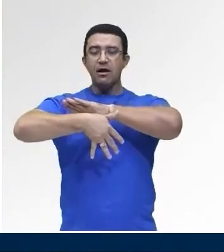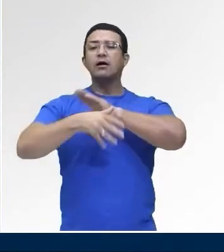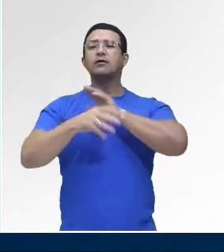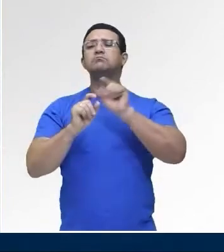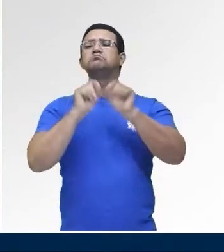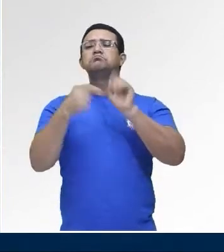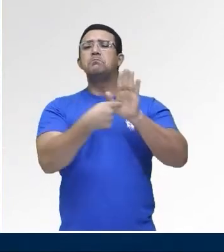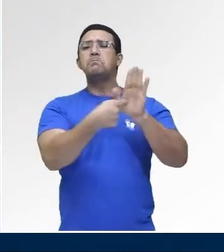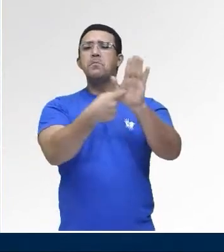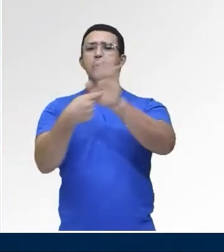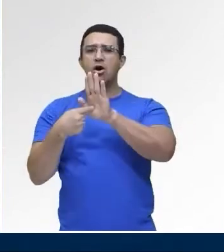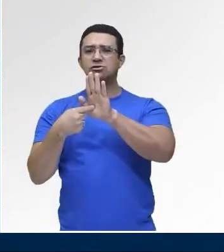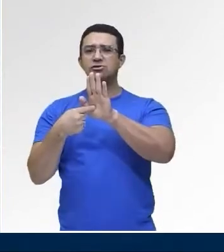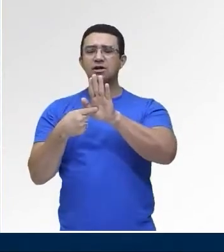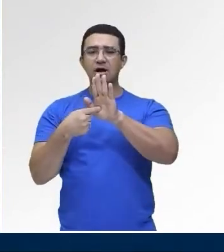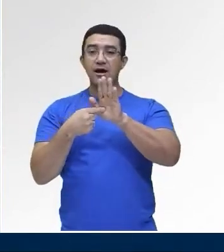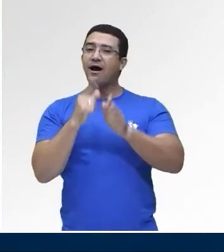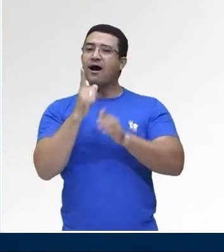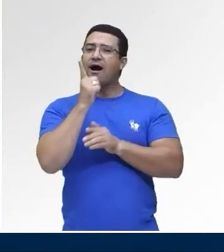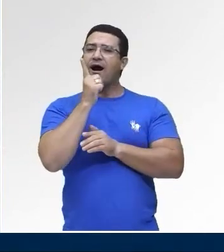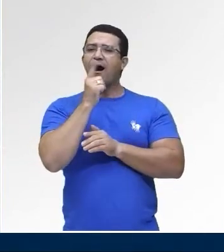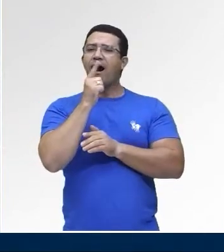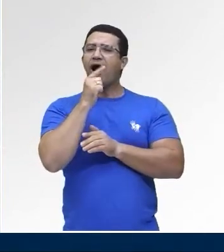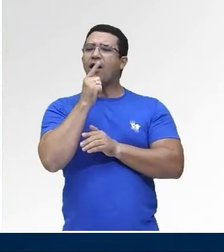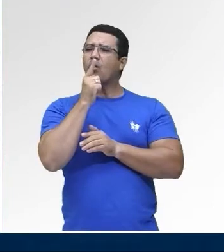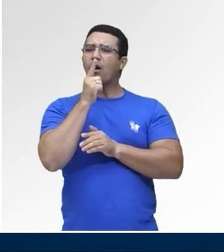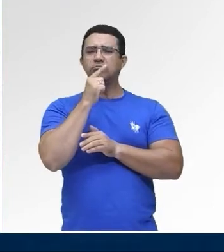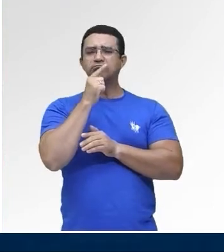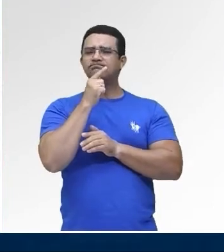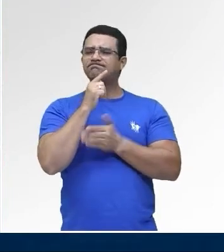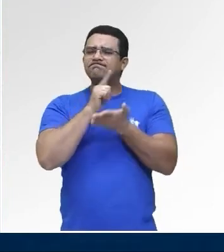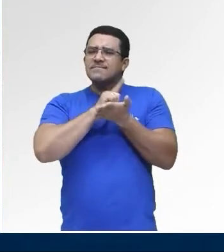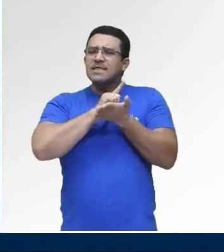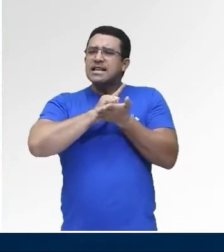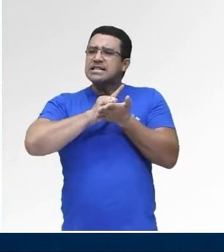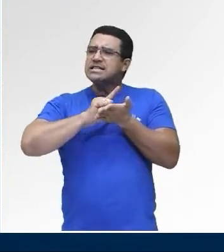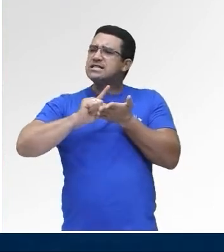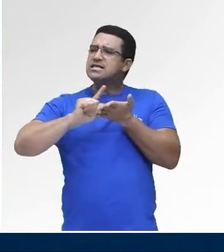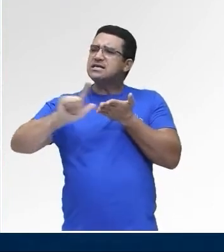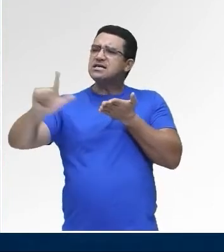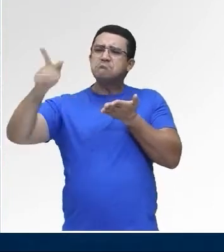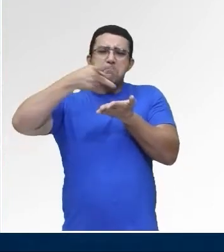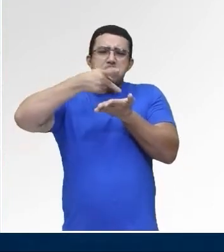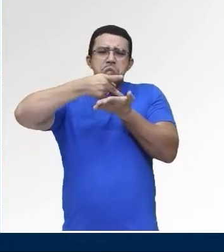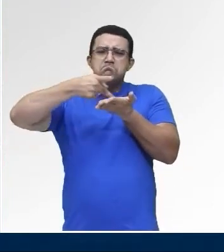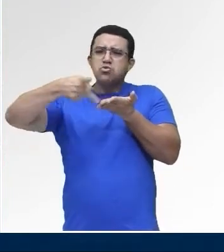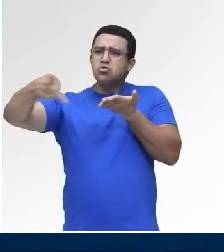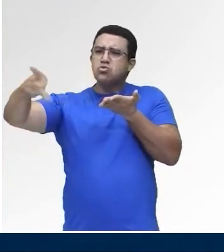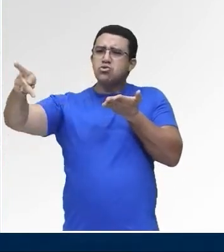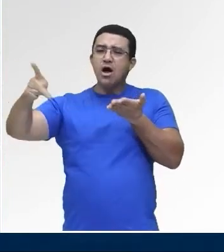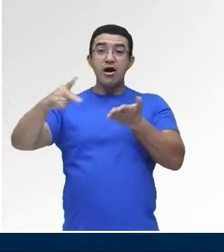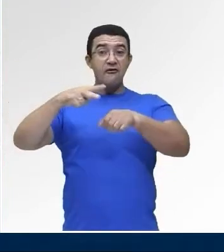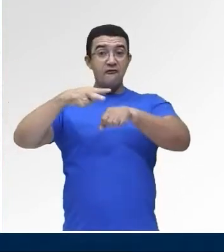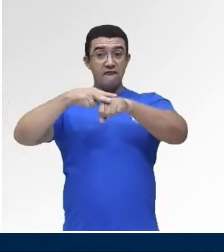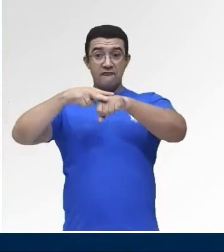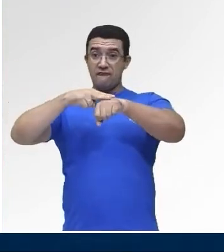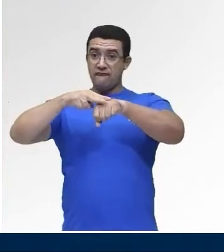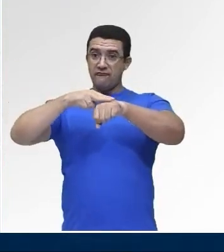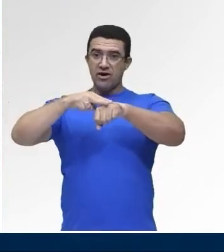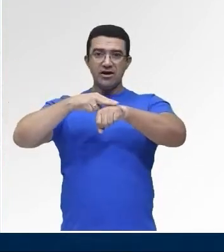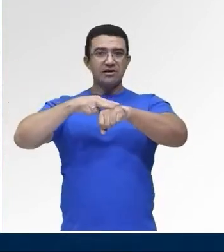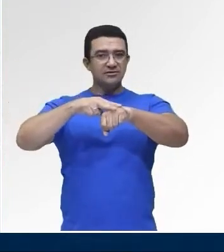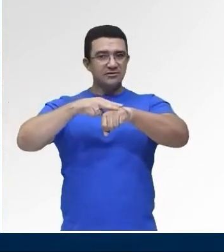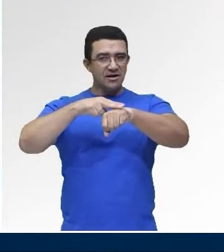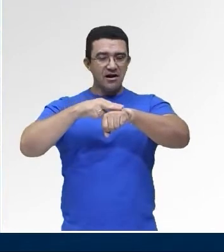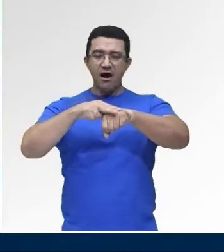mostrando essa água de cor verde, né? Muito bonita essa cor, representando a cor do